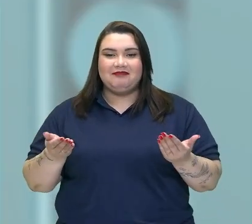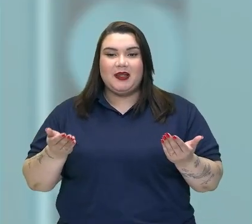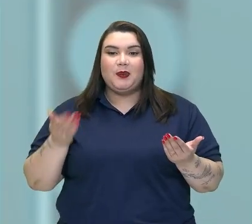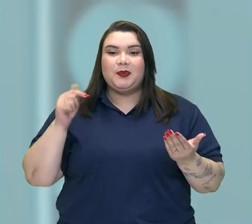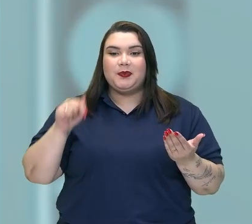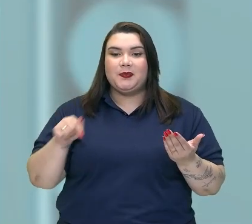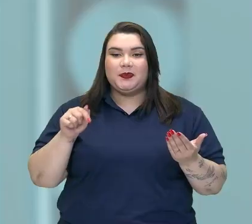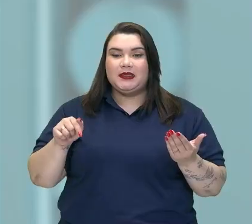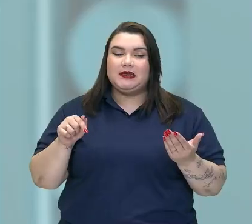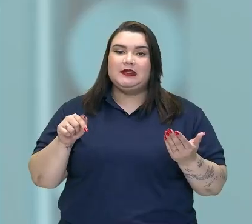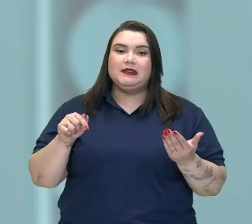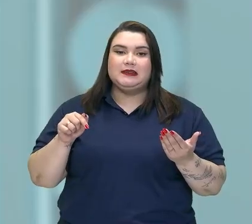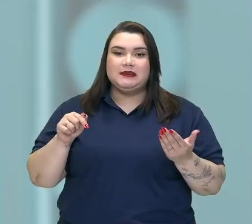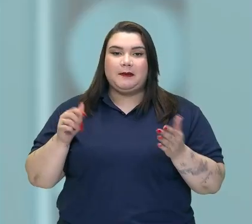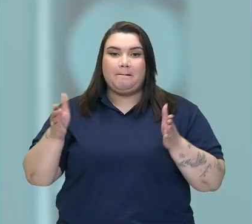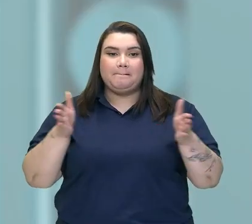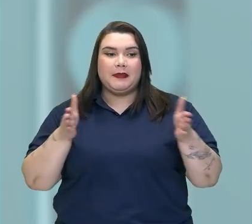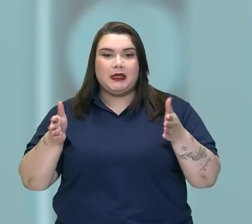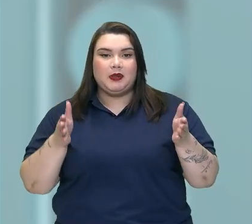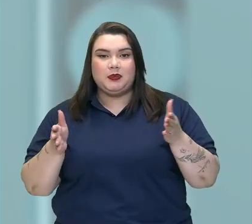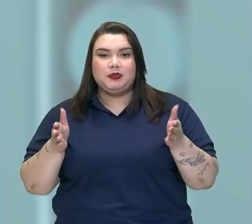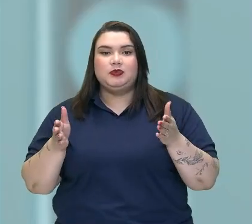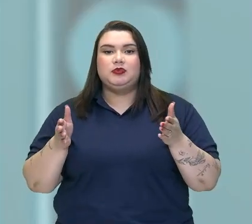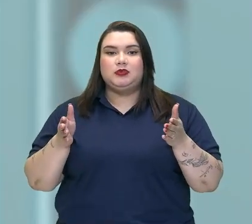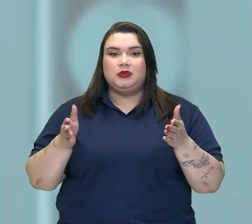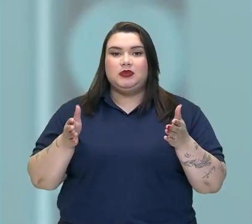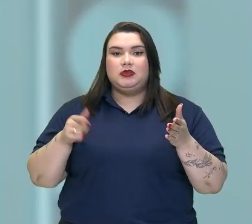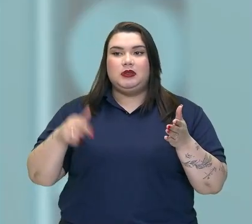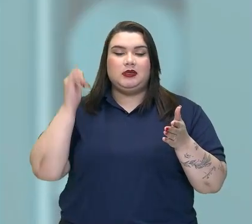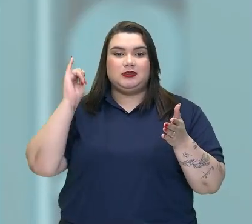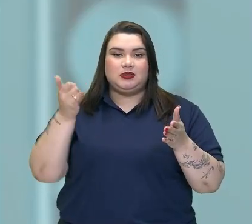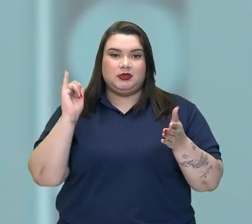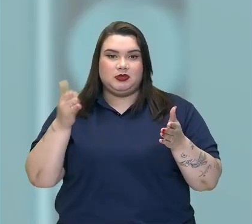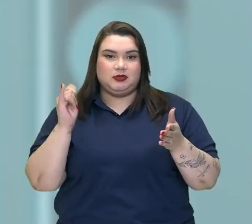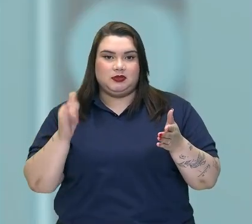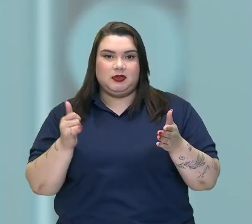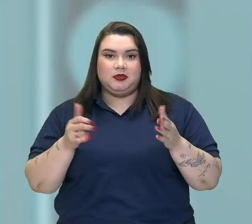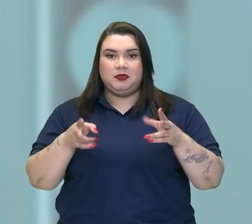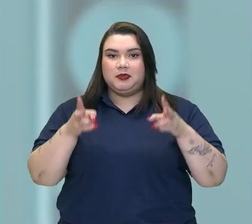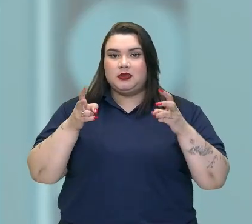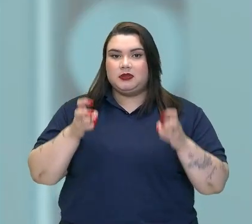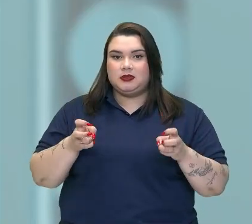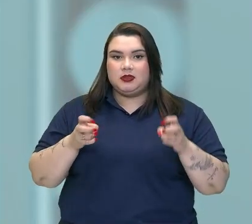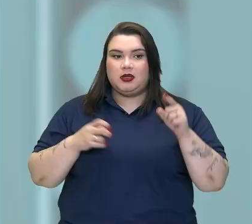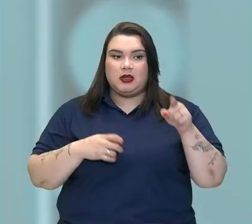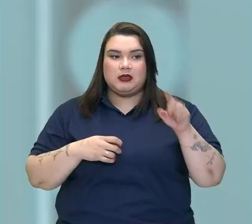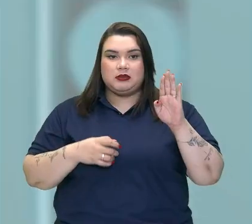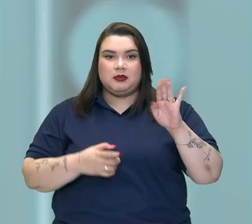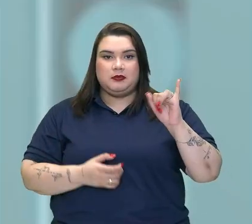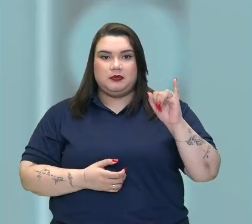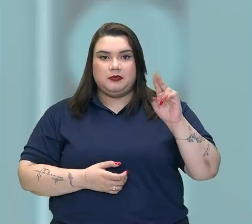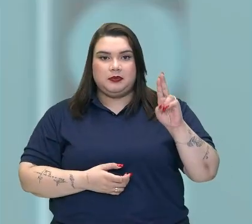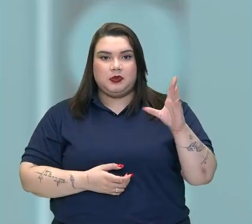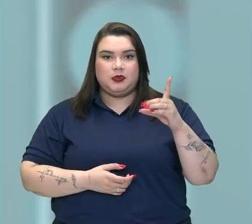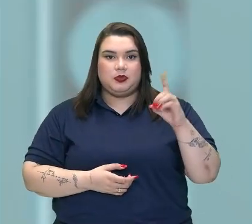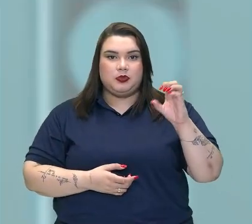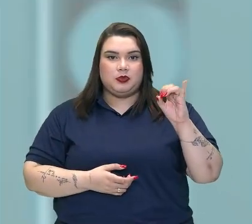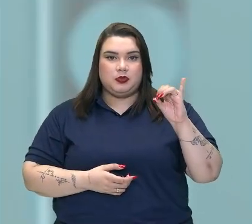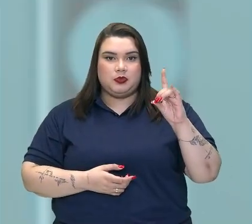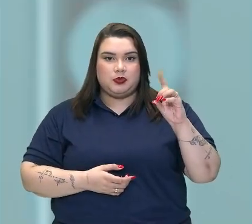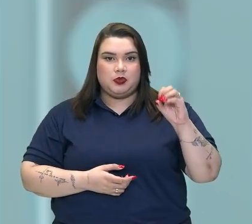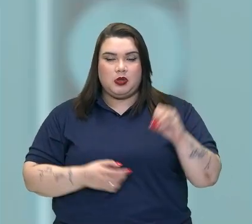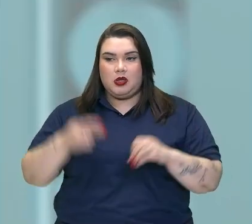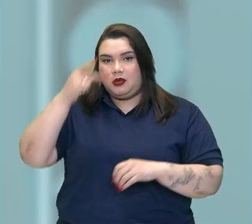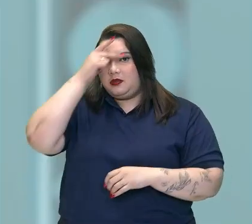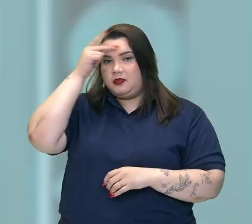Durante esse percurso dessa narrativa, a gente percebe que o Bill Doido é desprezado pelas